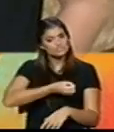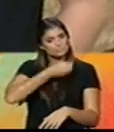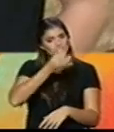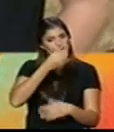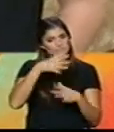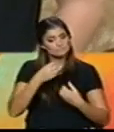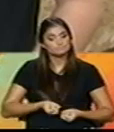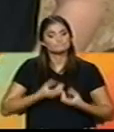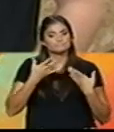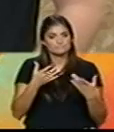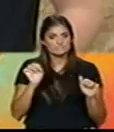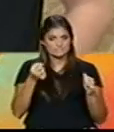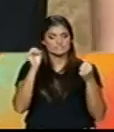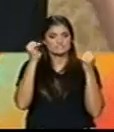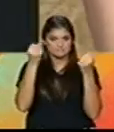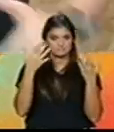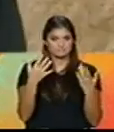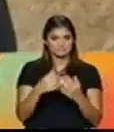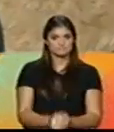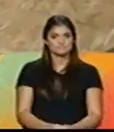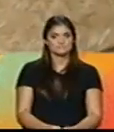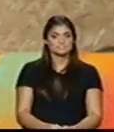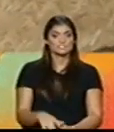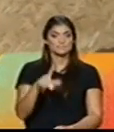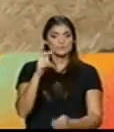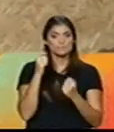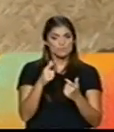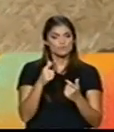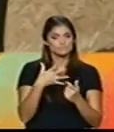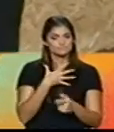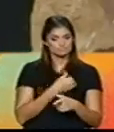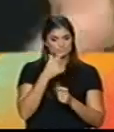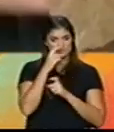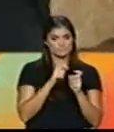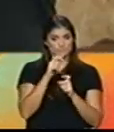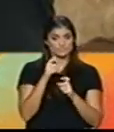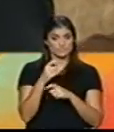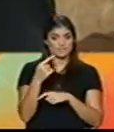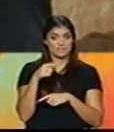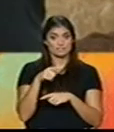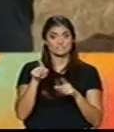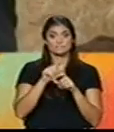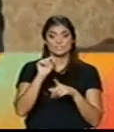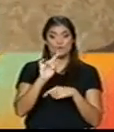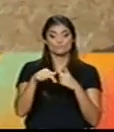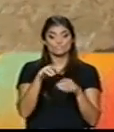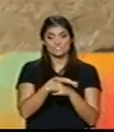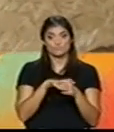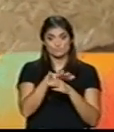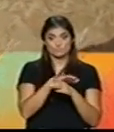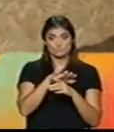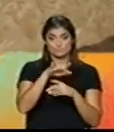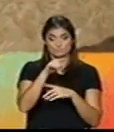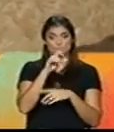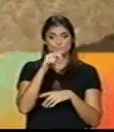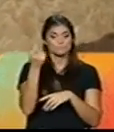de libertação de stress. Assim isto é um bocadinho também para as frustrações. Quem vier aqui, em vez de descarregar noutras situações, não é? Vai aqui e